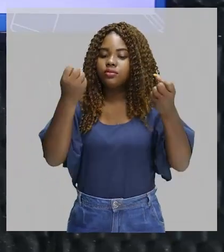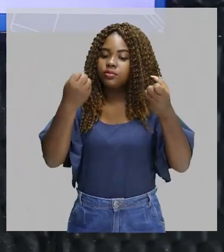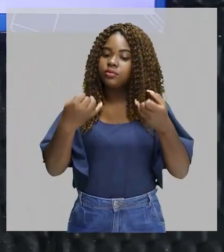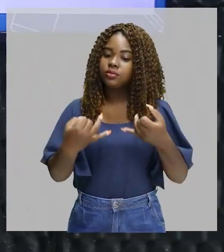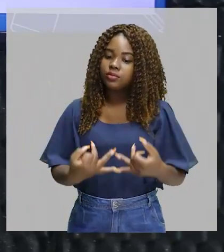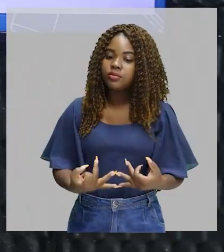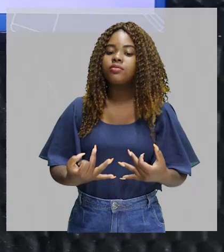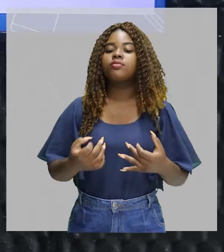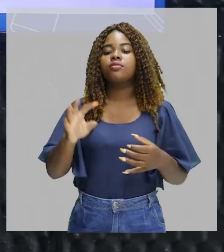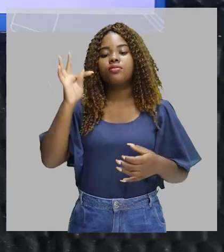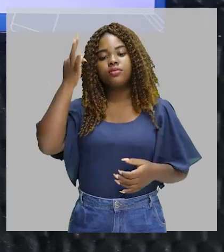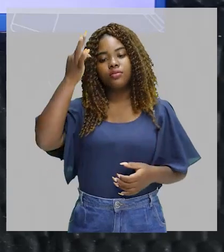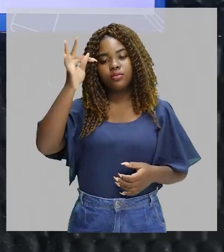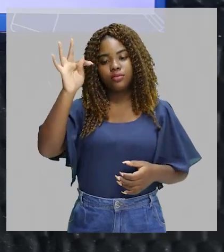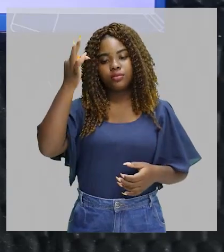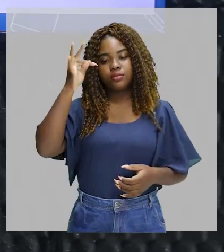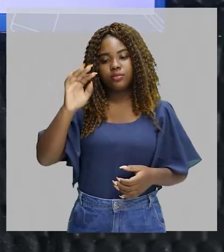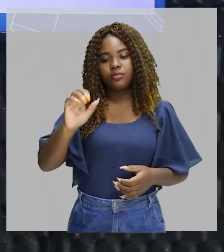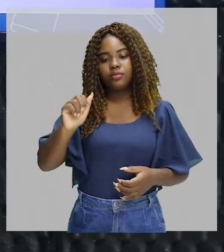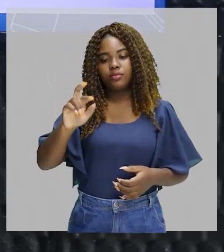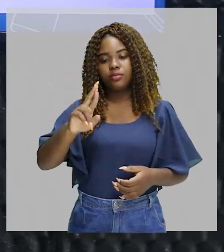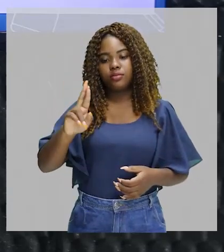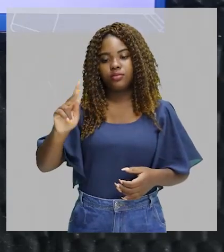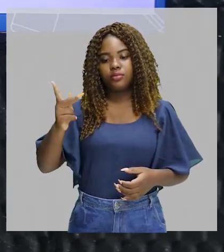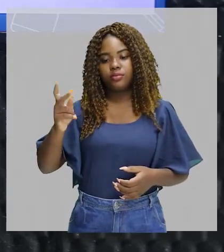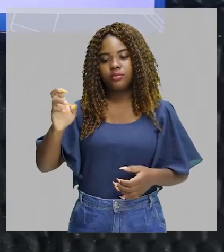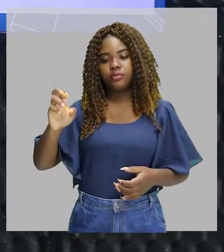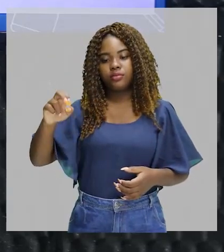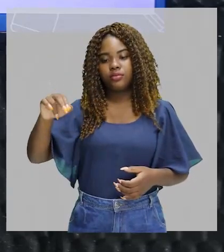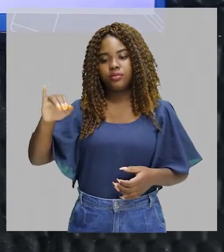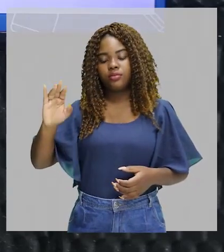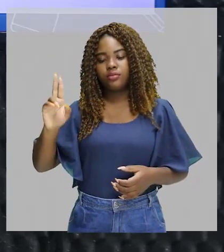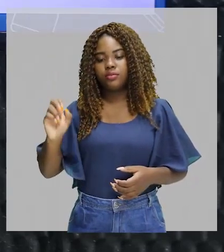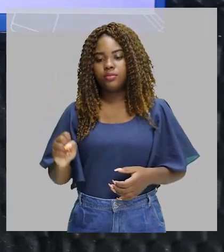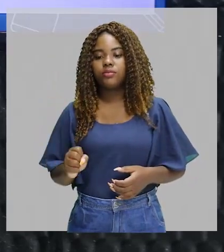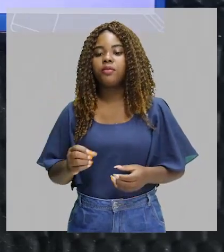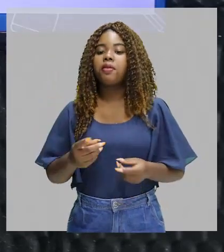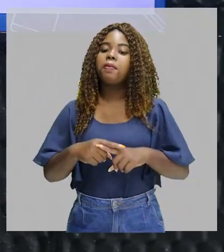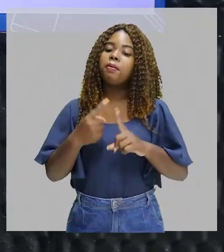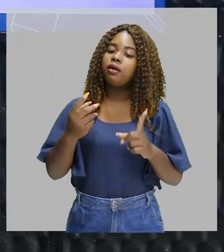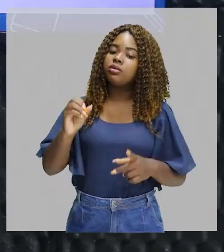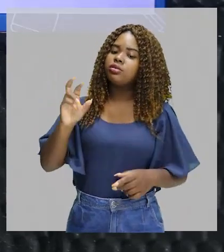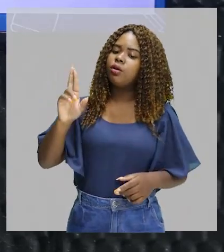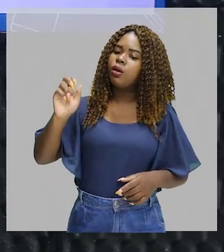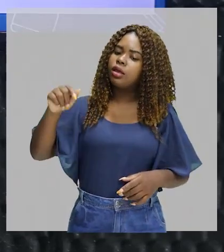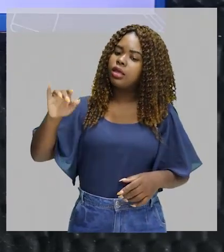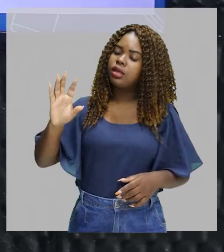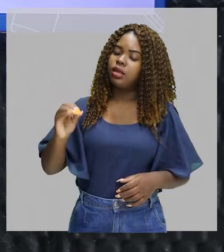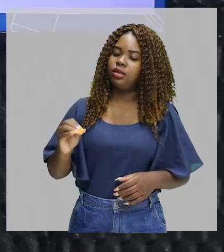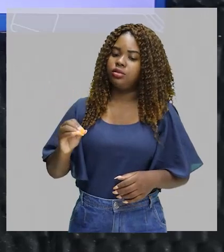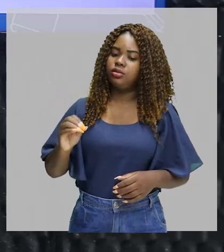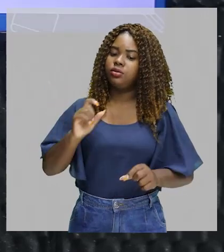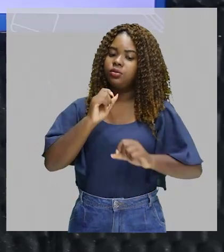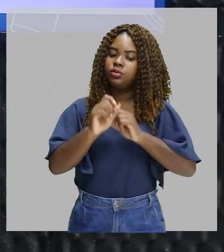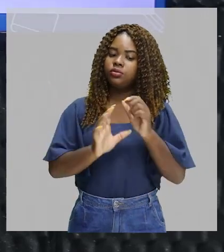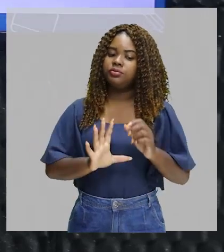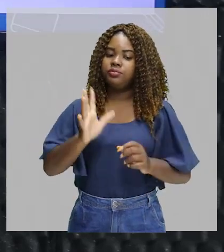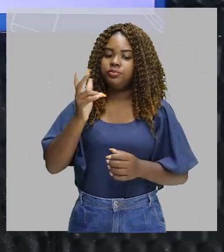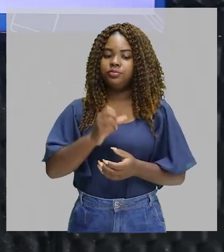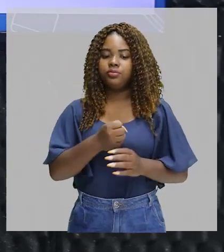química orgânica, porém, o caráter ácido básico da substância se reveste de características muito especiais